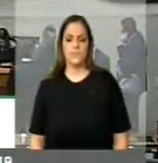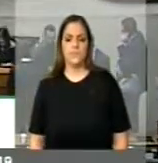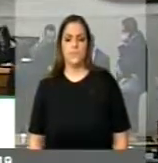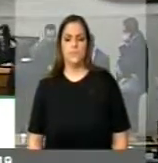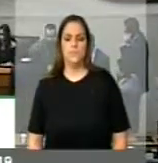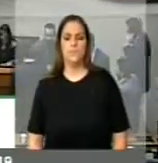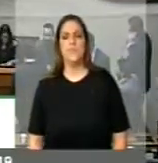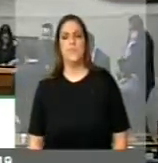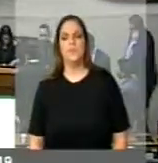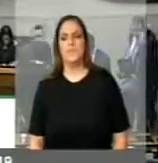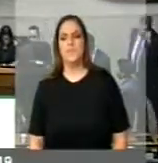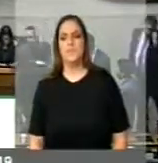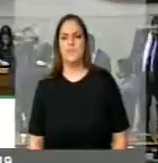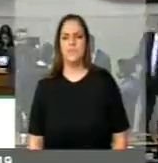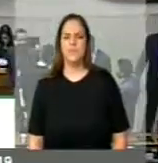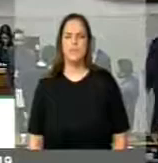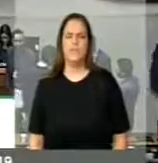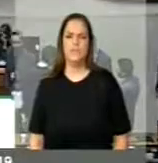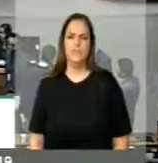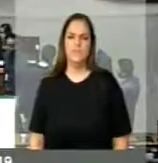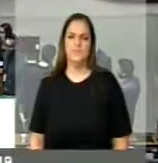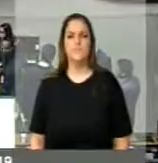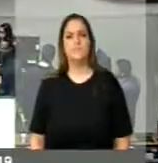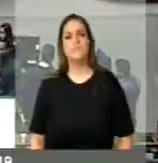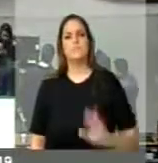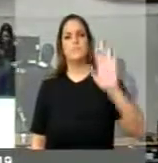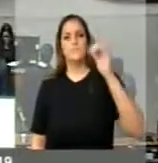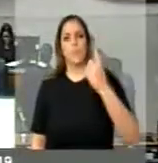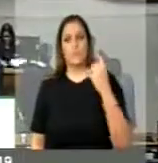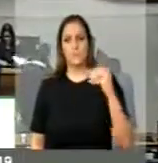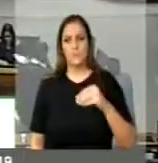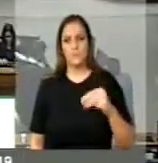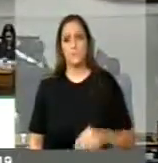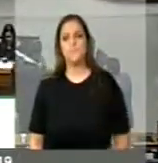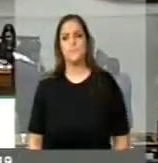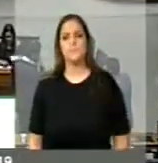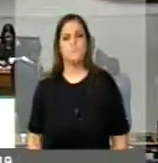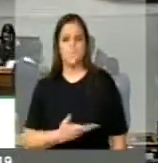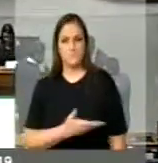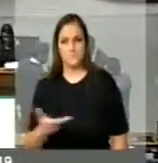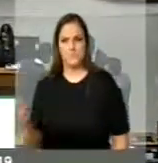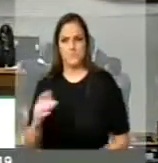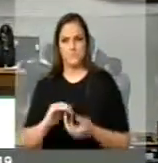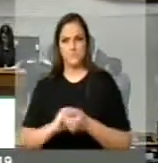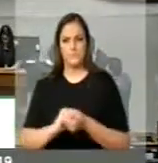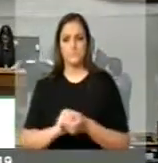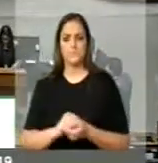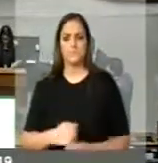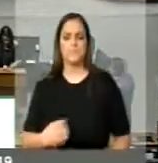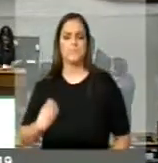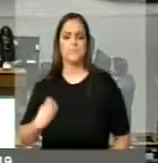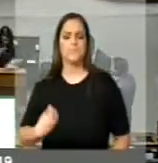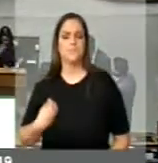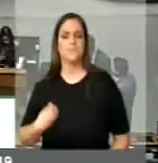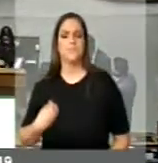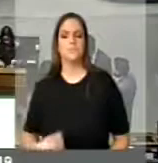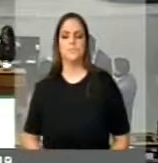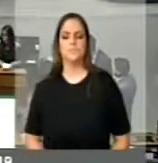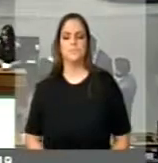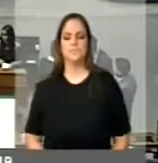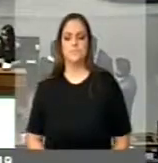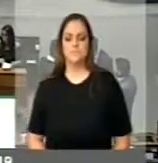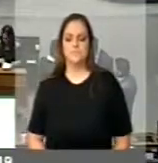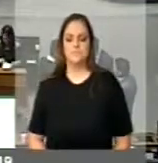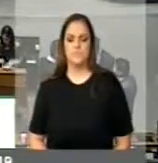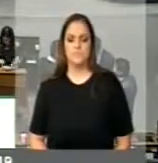Presidente. Deputado Mauro. Senhor presidente, deputado Rodrigo Maia, colega deputados, eu gostaria de conclamar os nossos